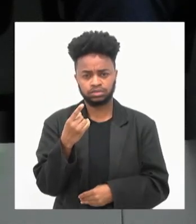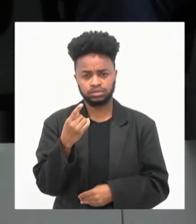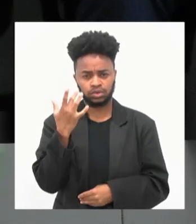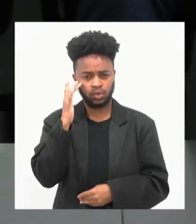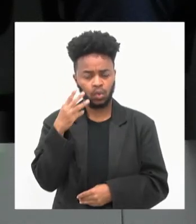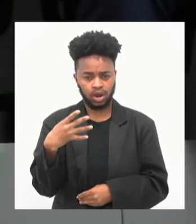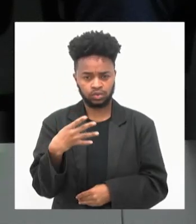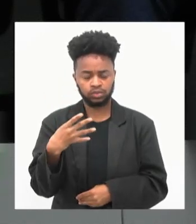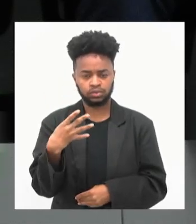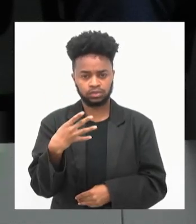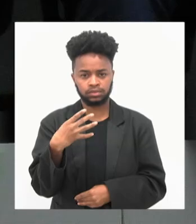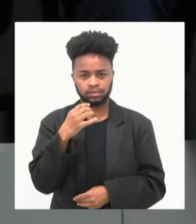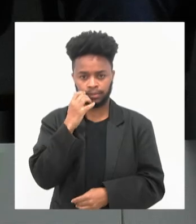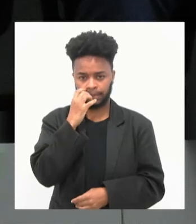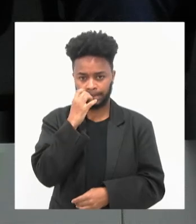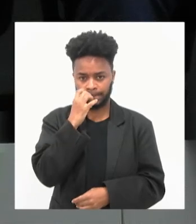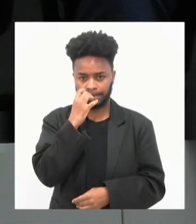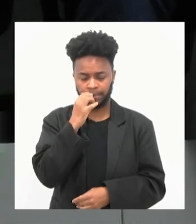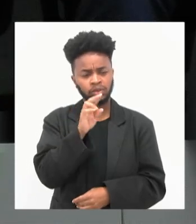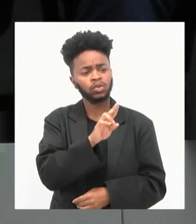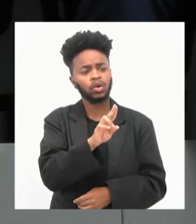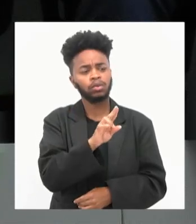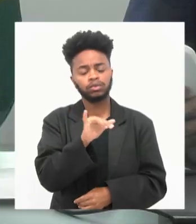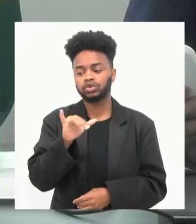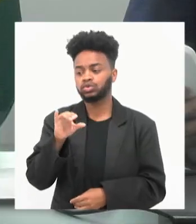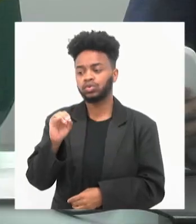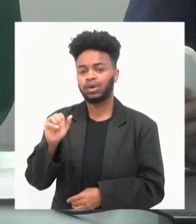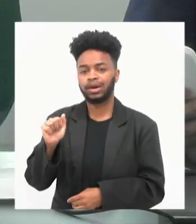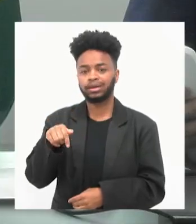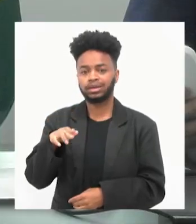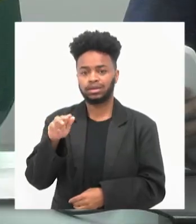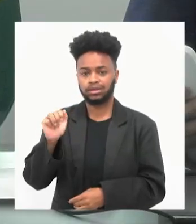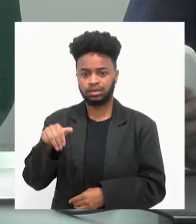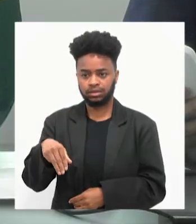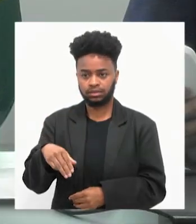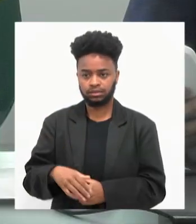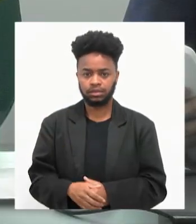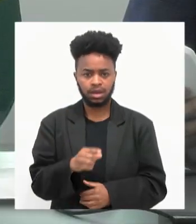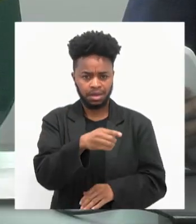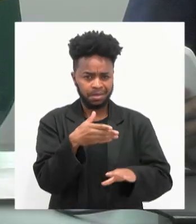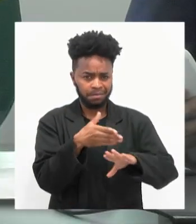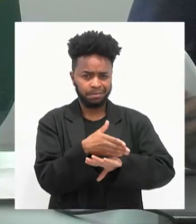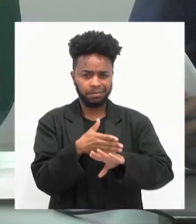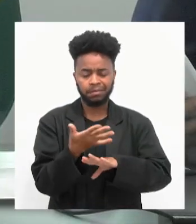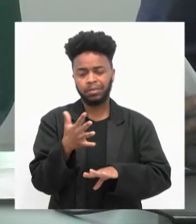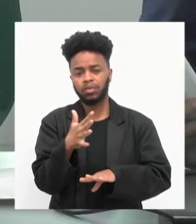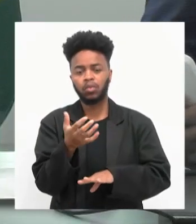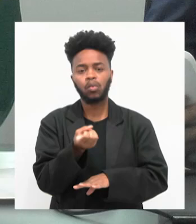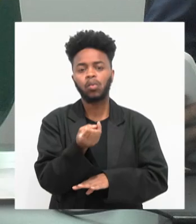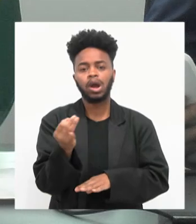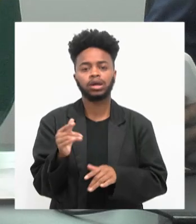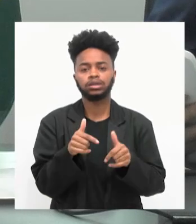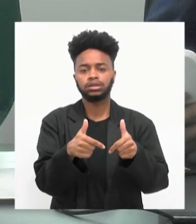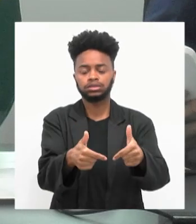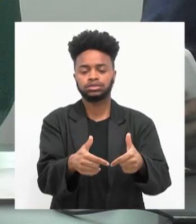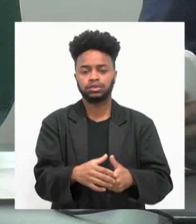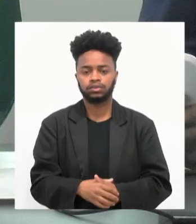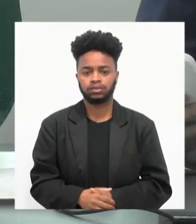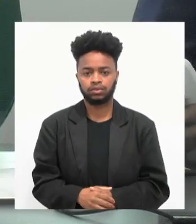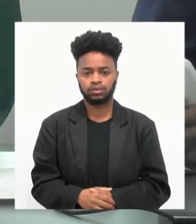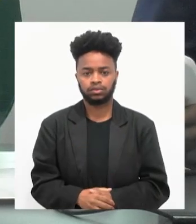4º, Qual o nome do senhor mesmo? Joaquim. Joaquim, o senhor participou mais ou menos em média de quantas operações